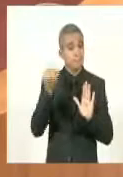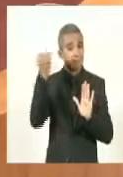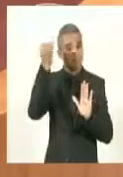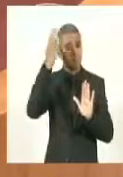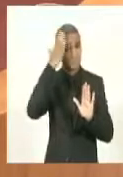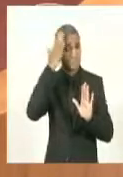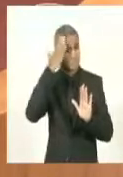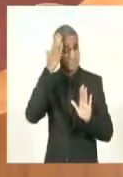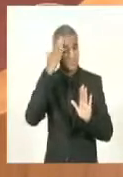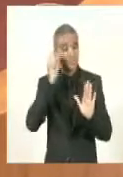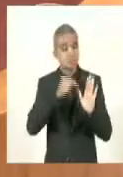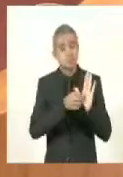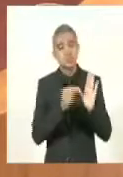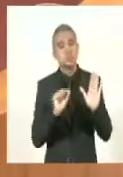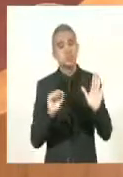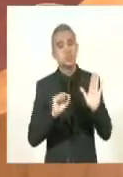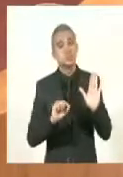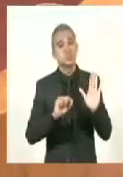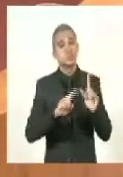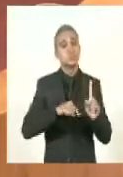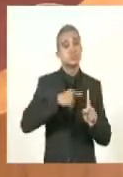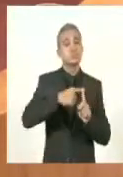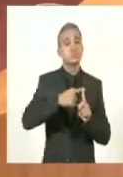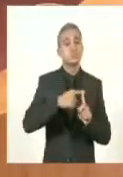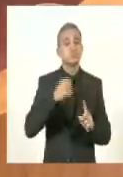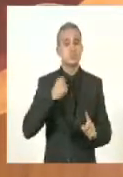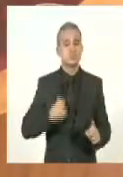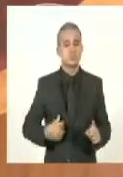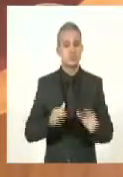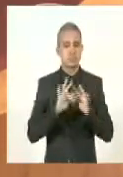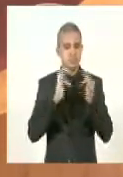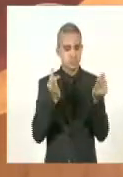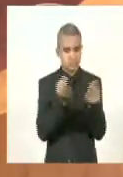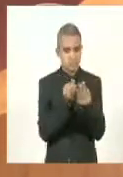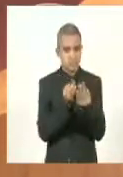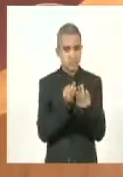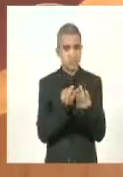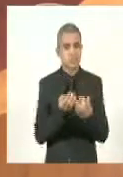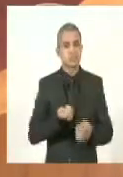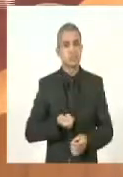programa Mais Bolsa Família, e eu desmiucei ele à época, ele dá